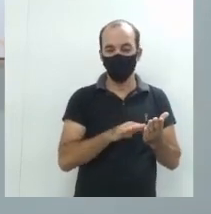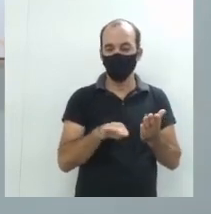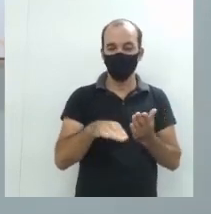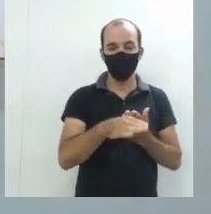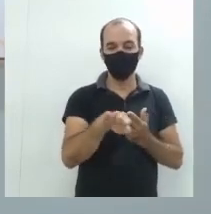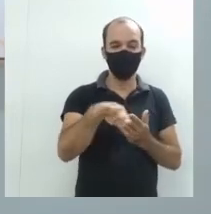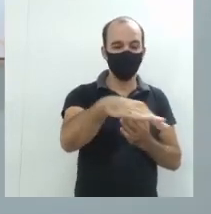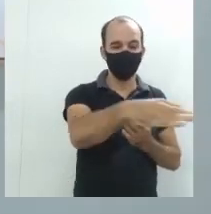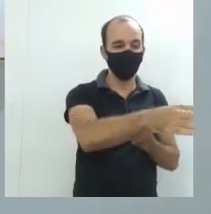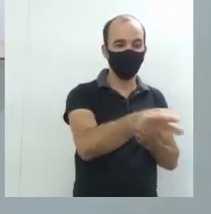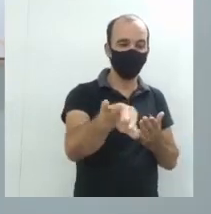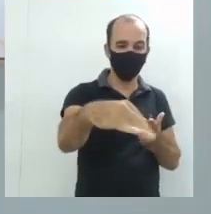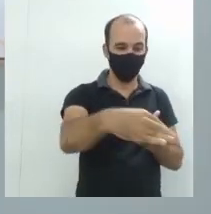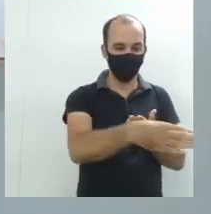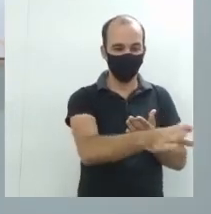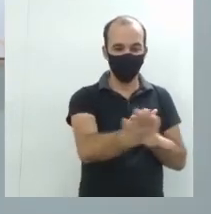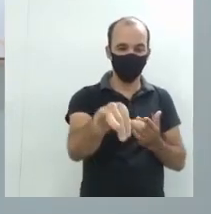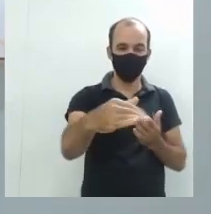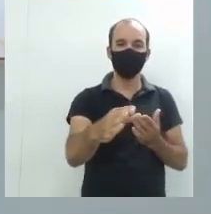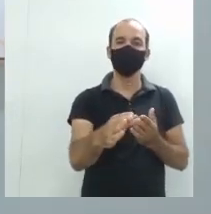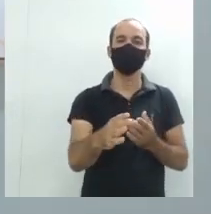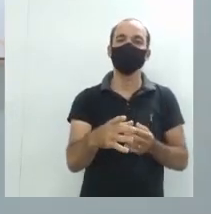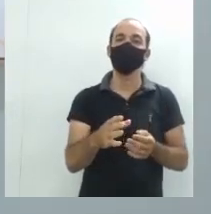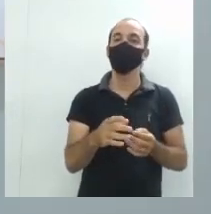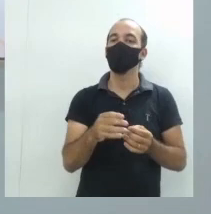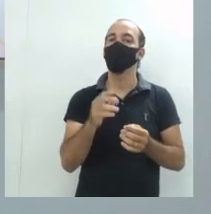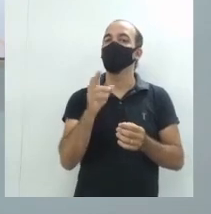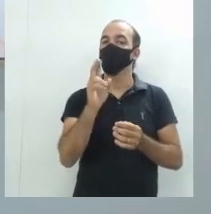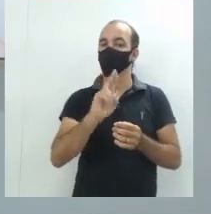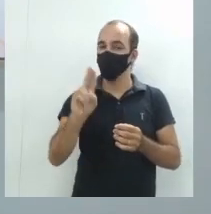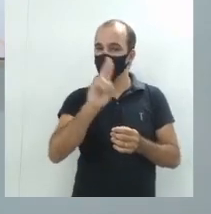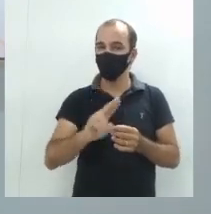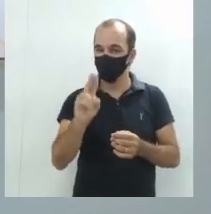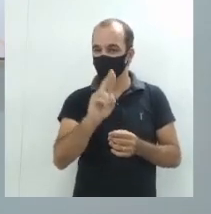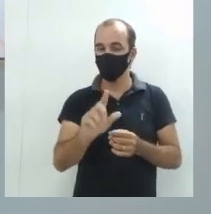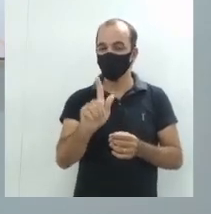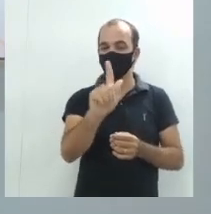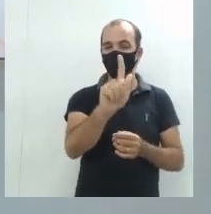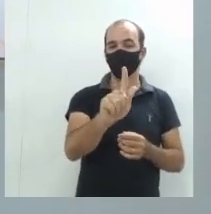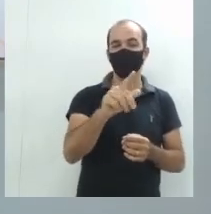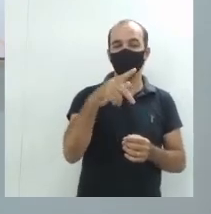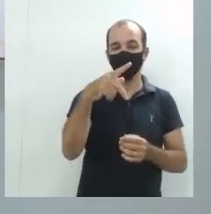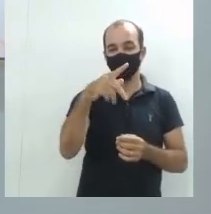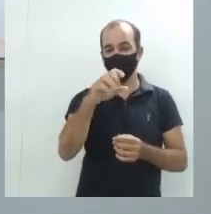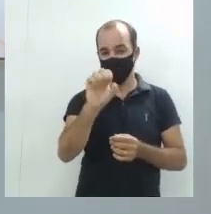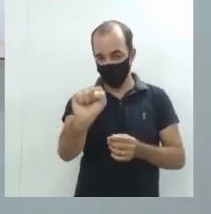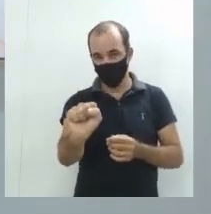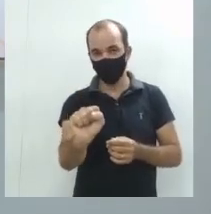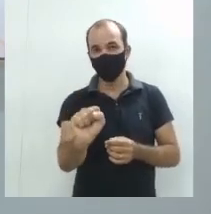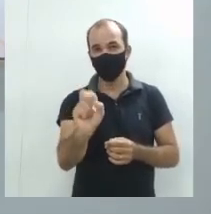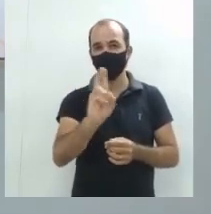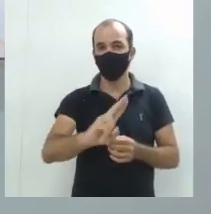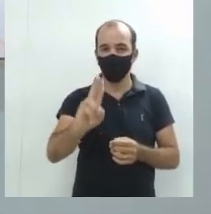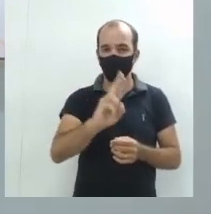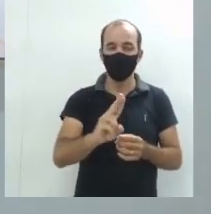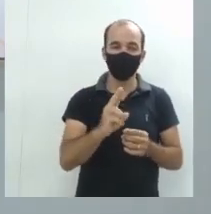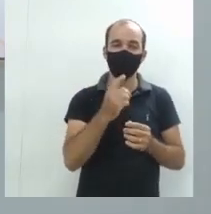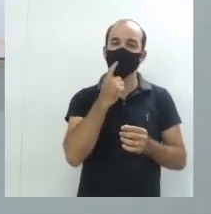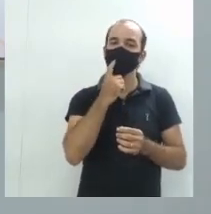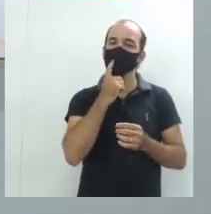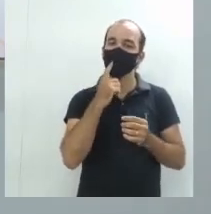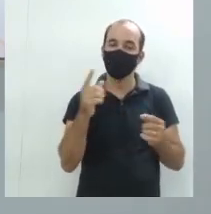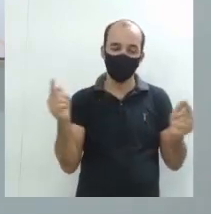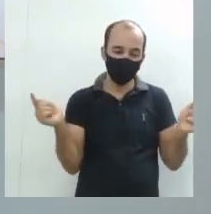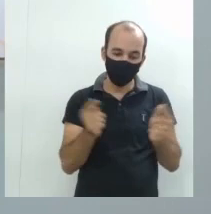quando coloca no GPS, ele vai colocar lá a localização que vetorial. Ele vai pegar a menor distância dali